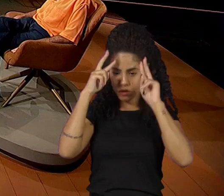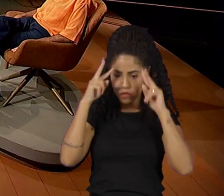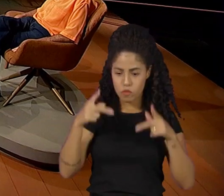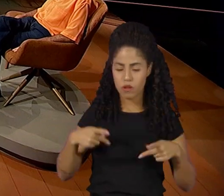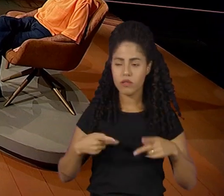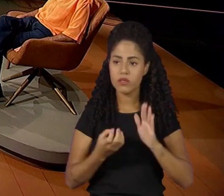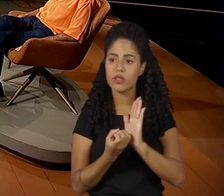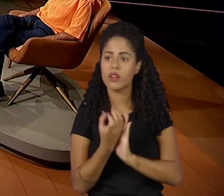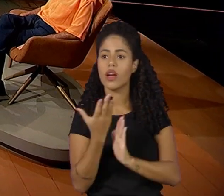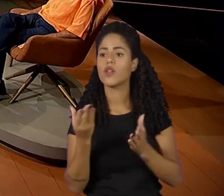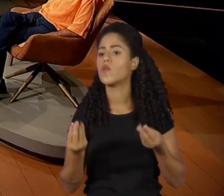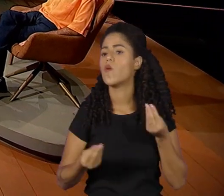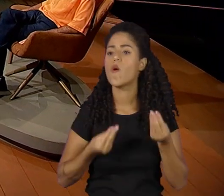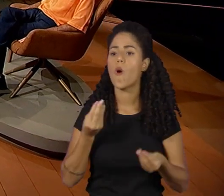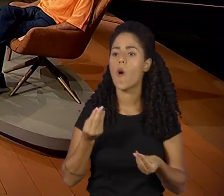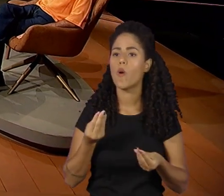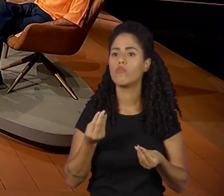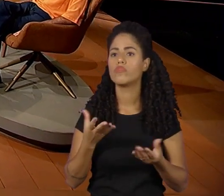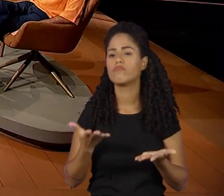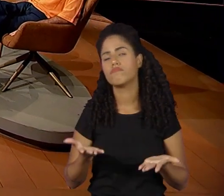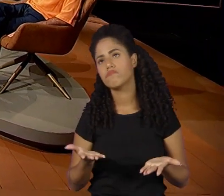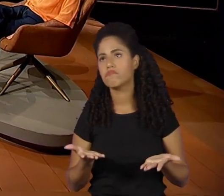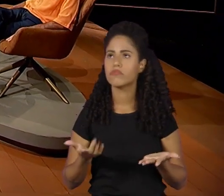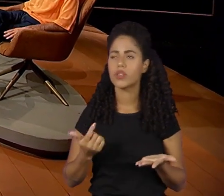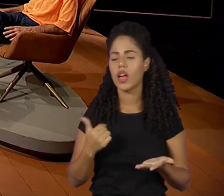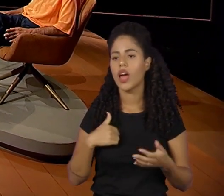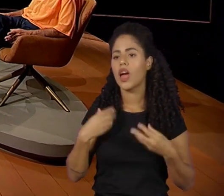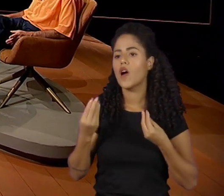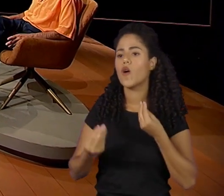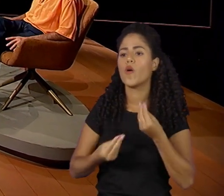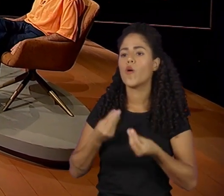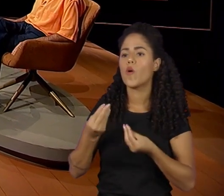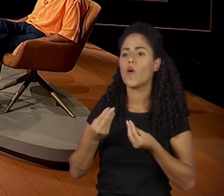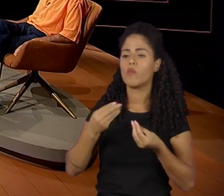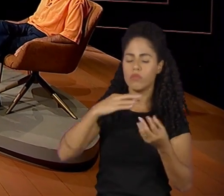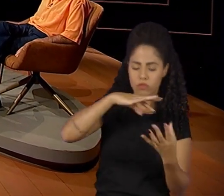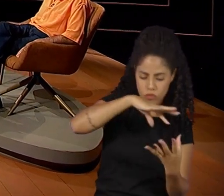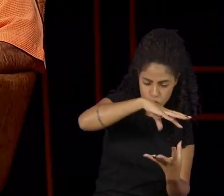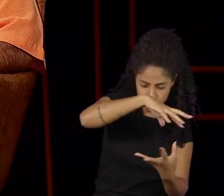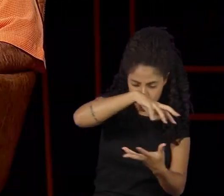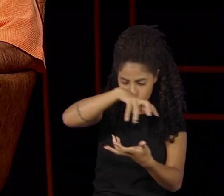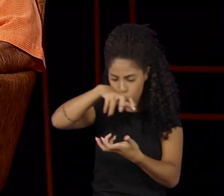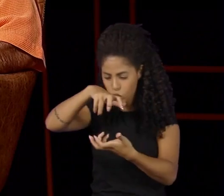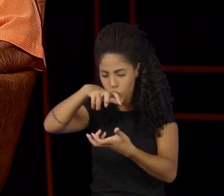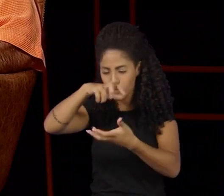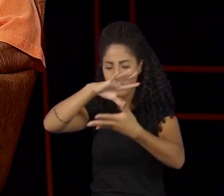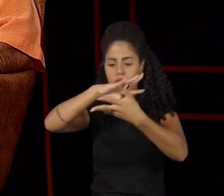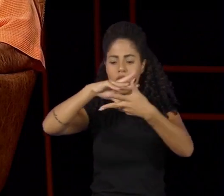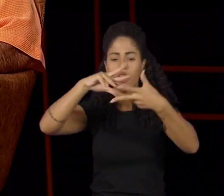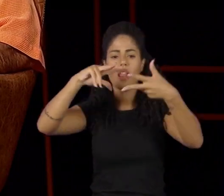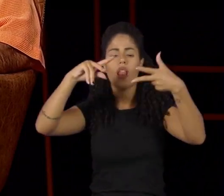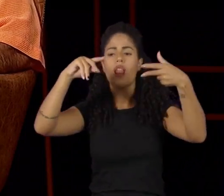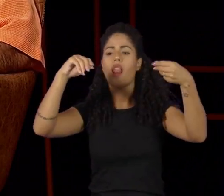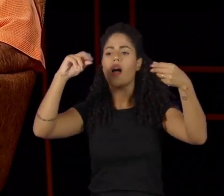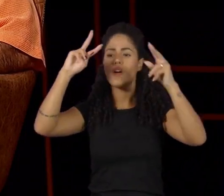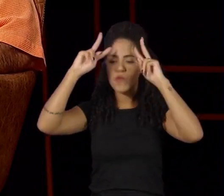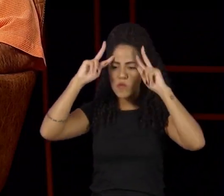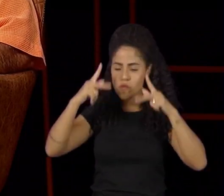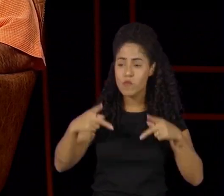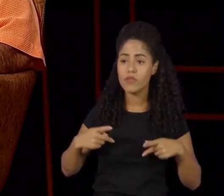arranjar uma palavra certa, cético, talvez, muito coisa, com a humanidade, entendeu? Eu acho que o homem